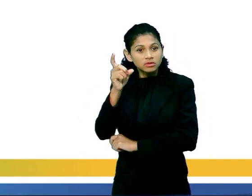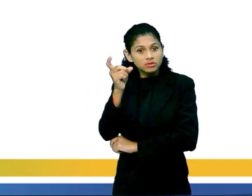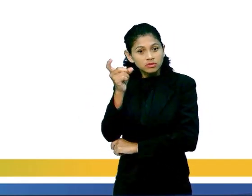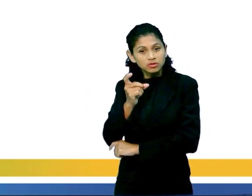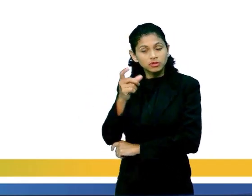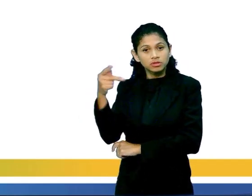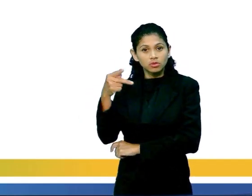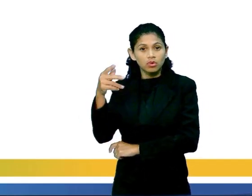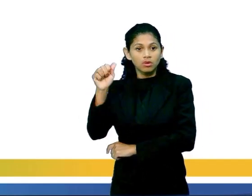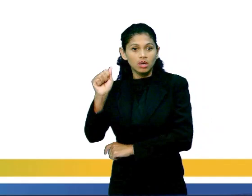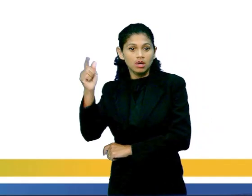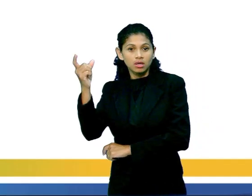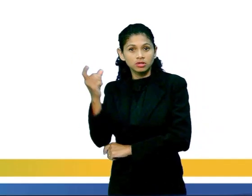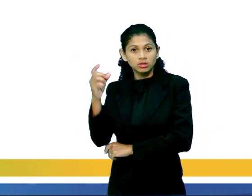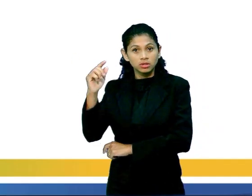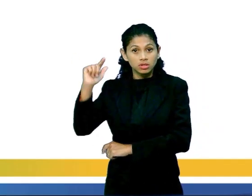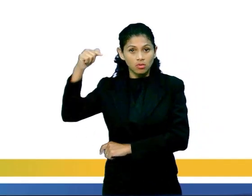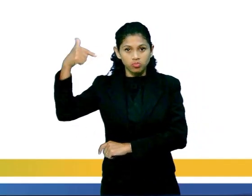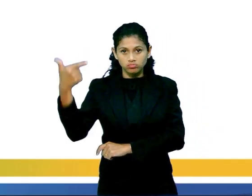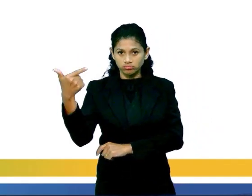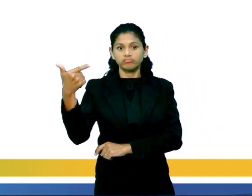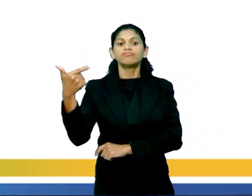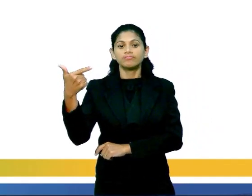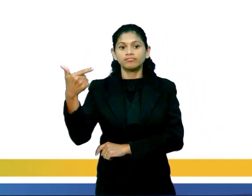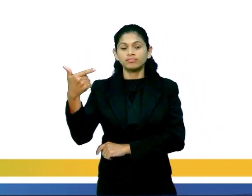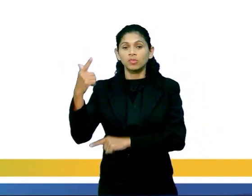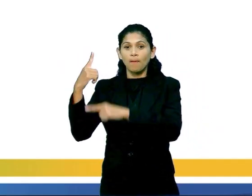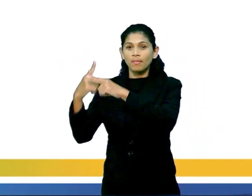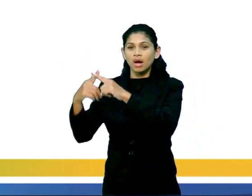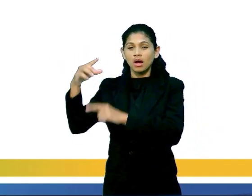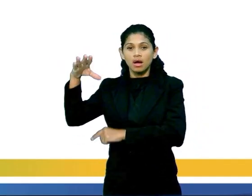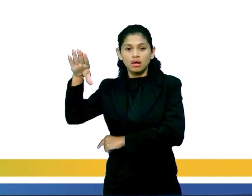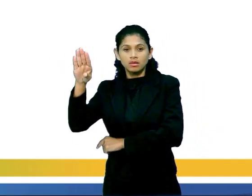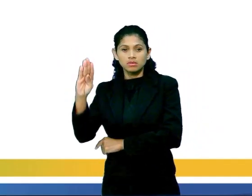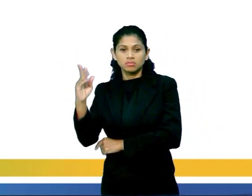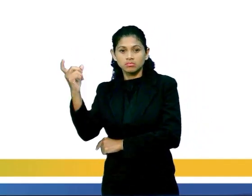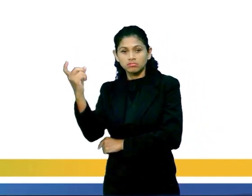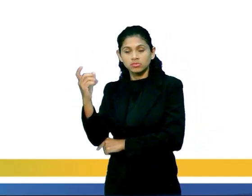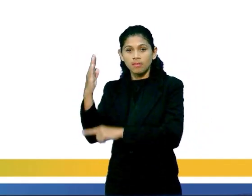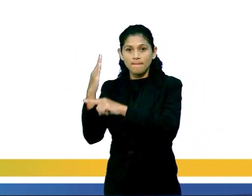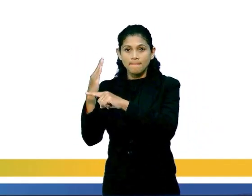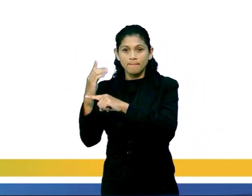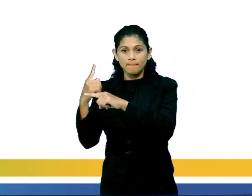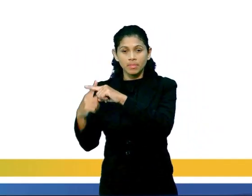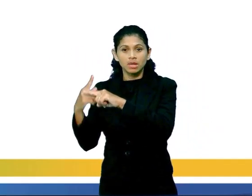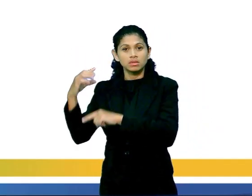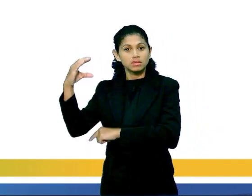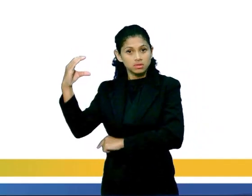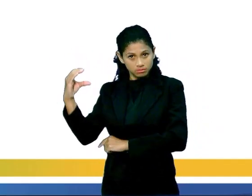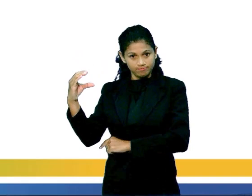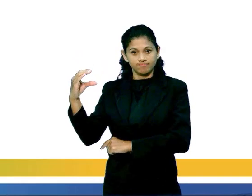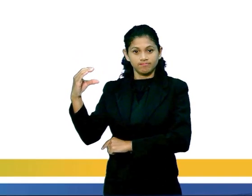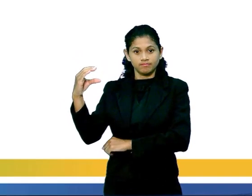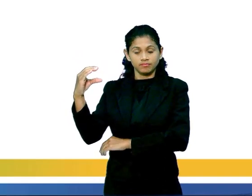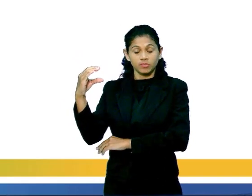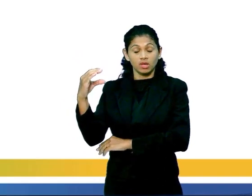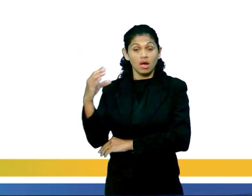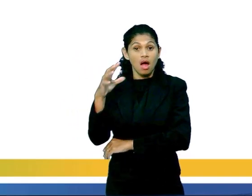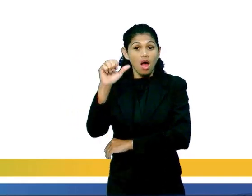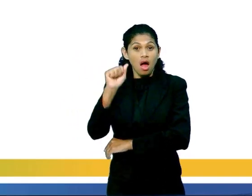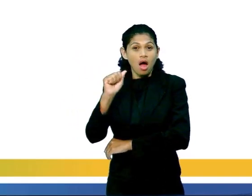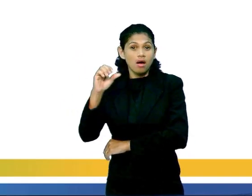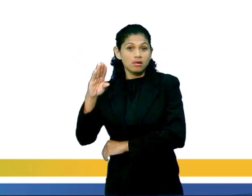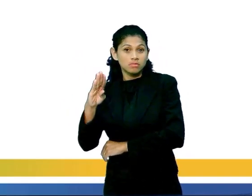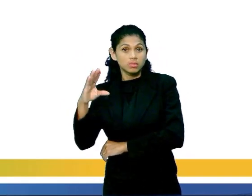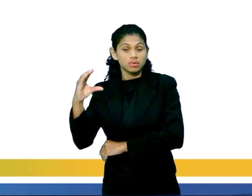mais bx mais c, em que a, b e c são números reais e a